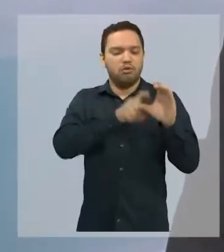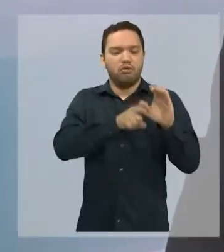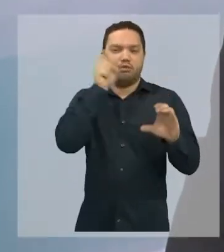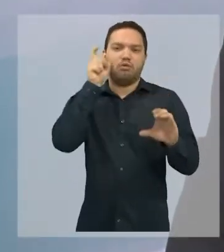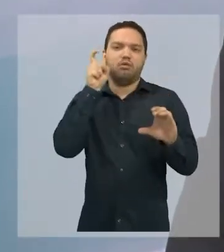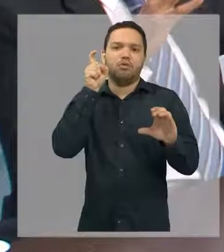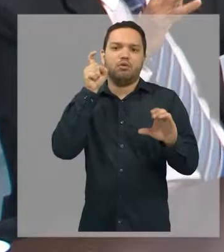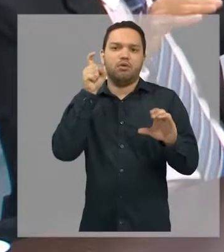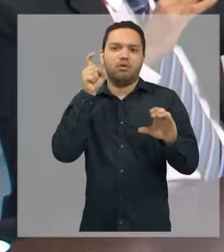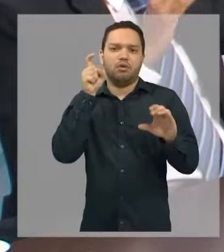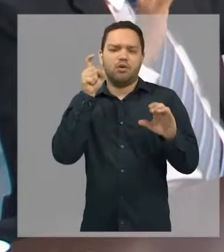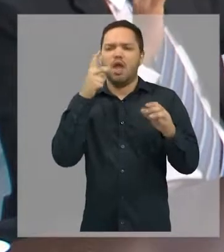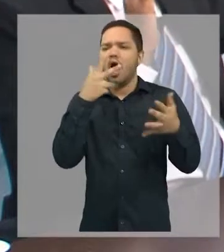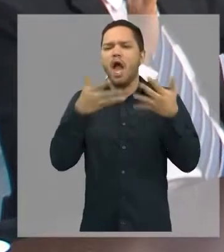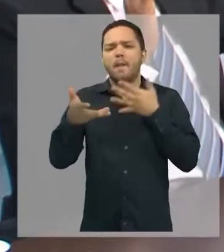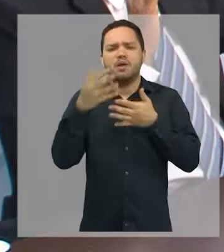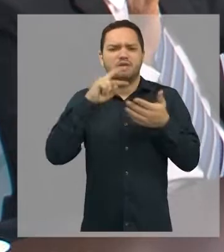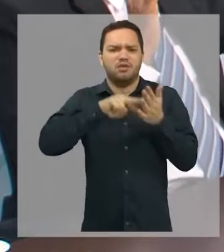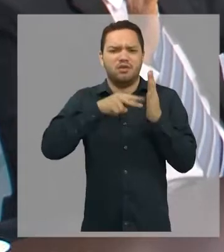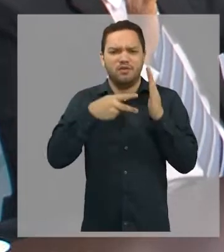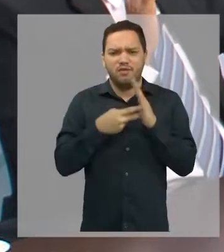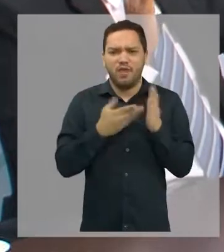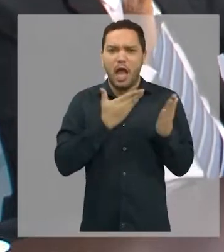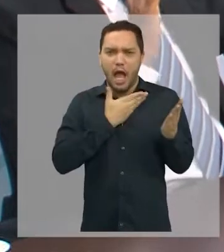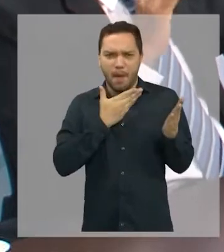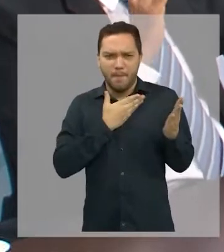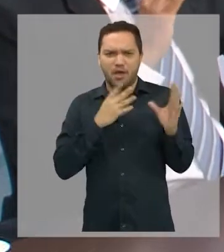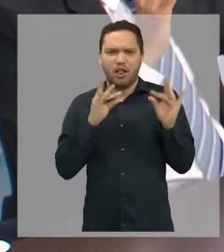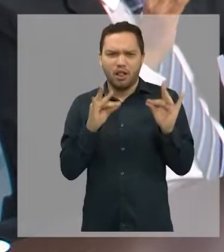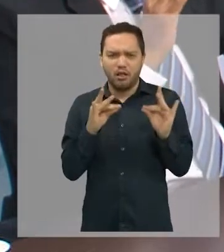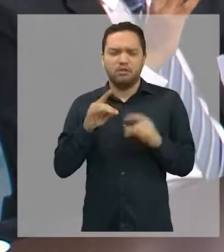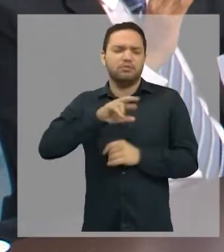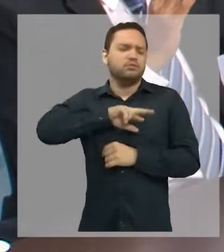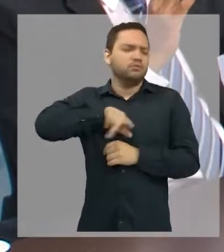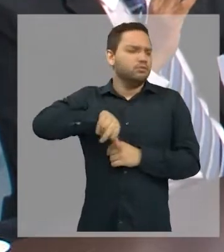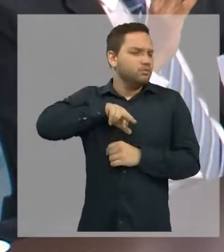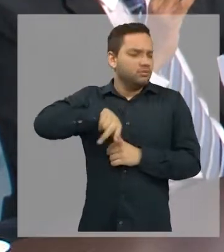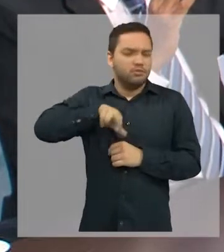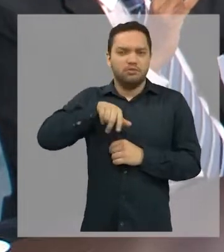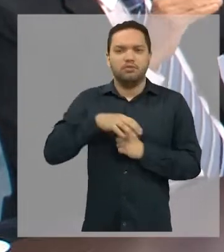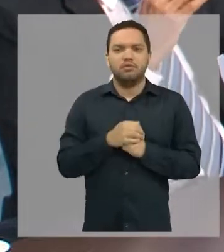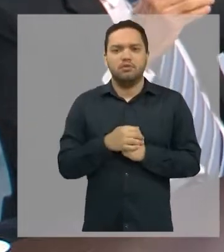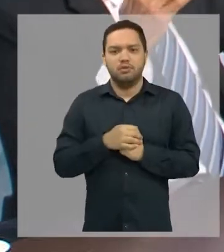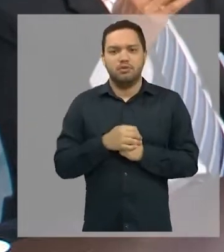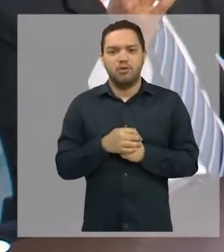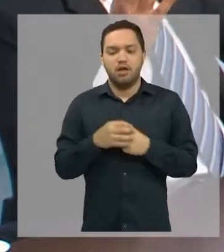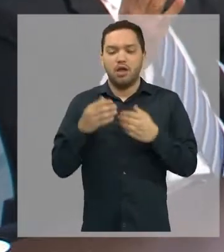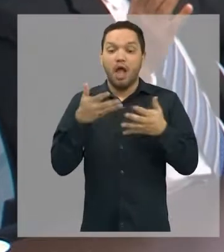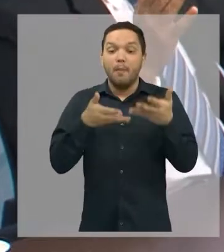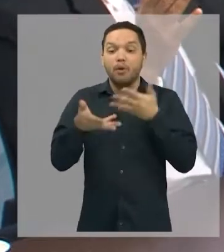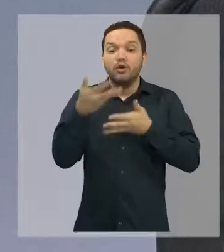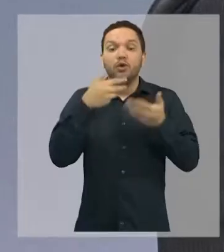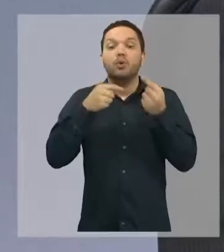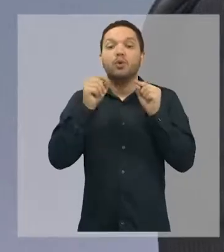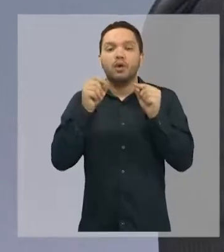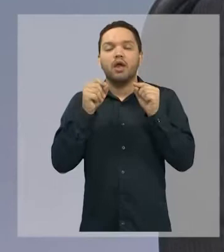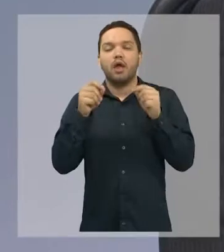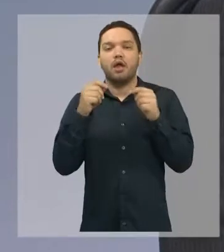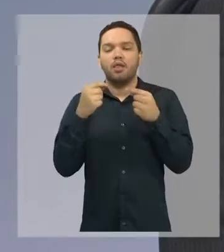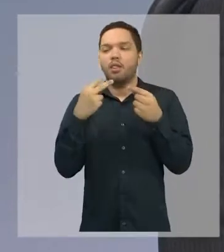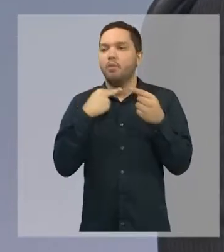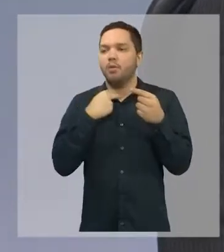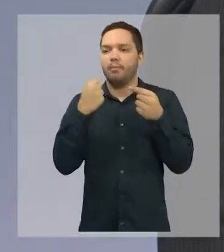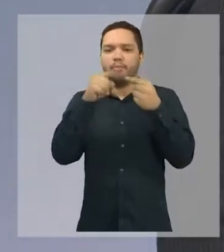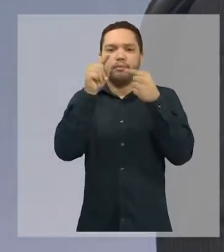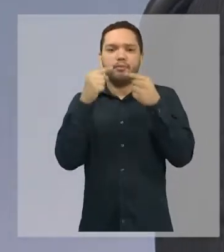A harmonia aqui não quer dizer que anda de mão dada. A harmonia aqui quer dizer que um não pode contrariar o outro, né? Que